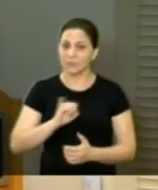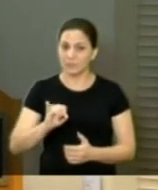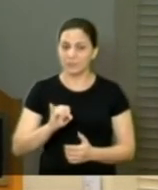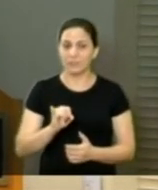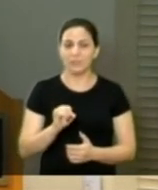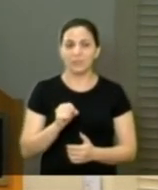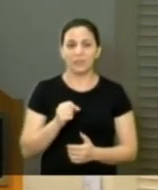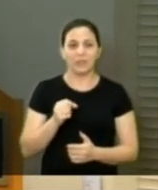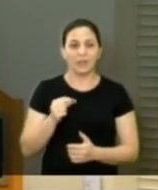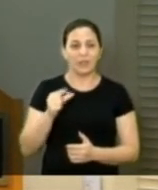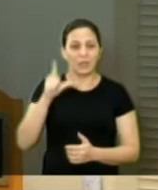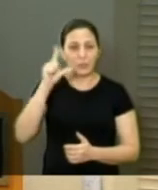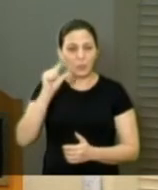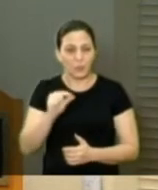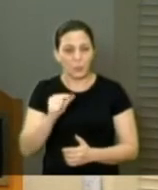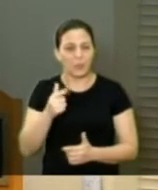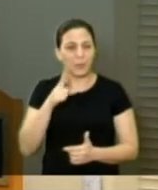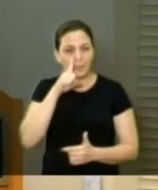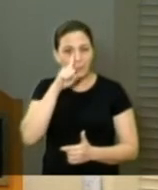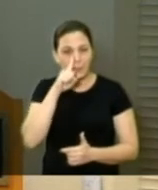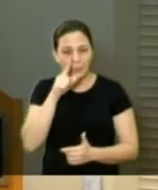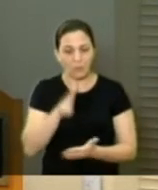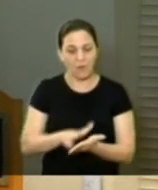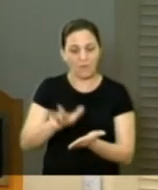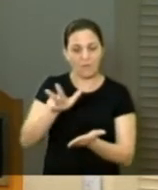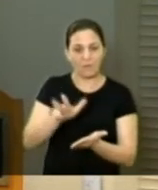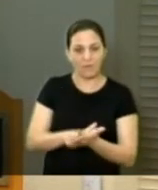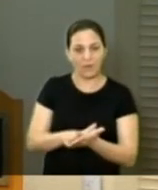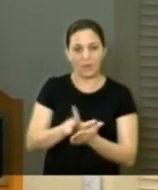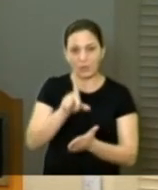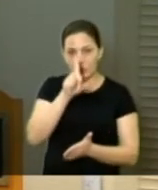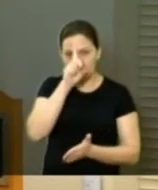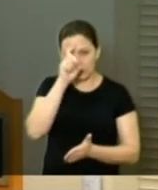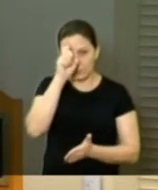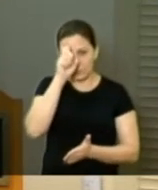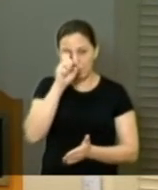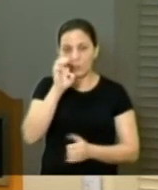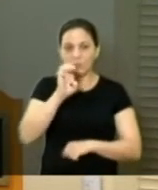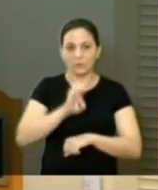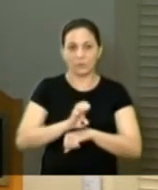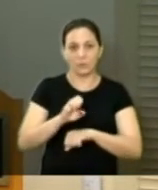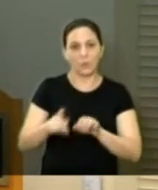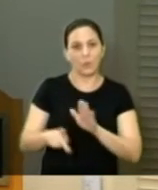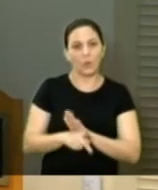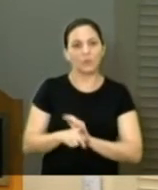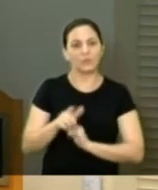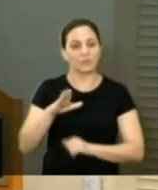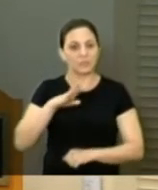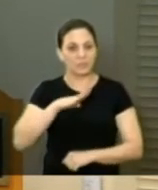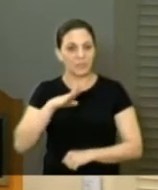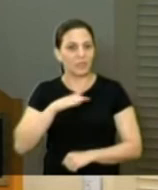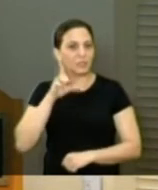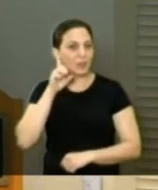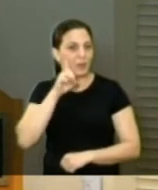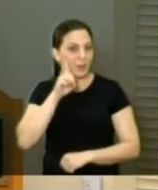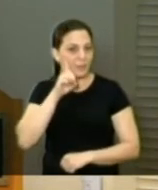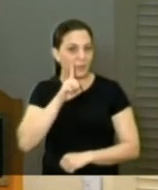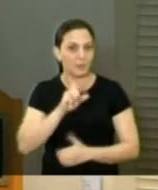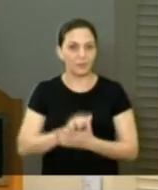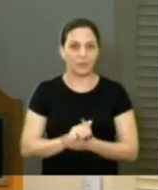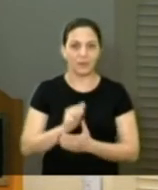baixa complexidade, essa vaga é disponibilizada no Hospital Estadual de Américo. Então, isso foi muito importante.